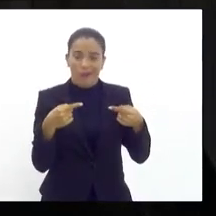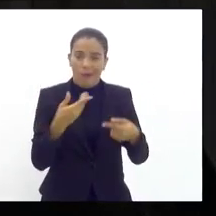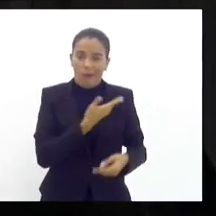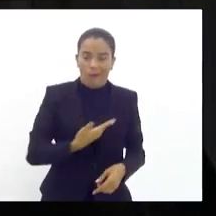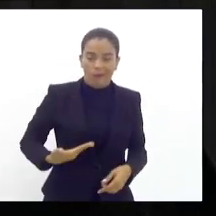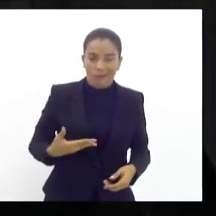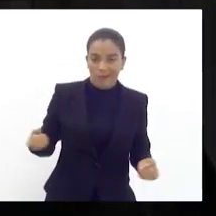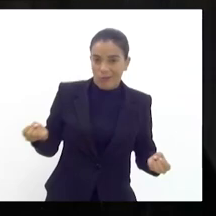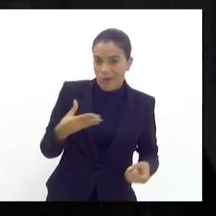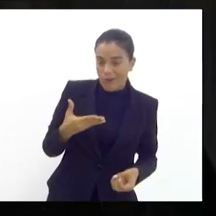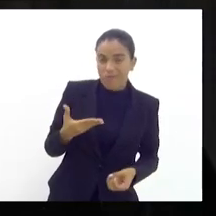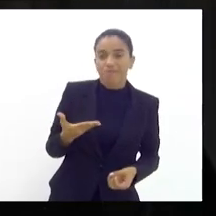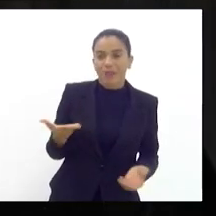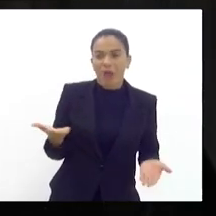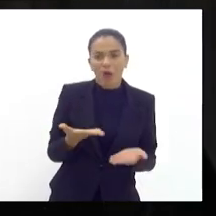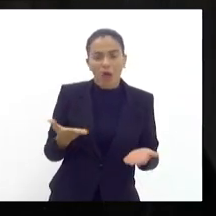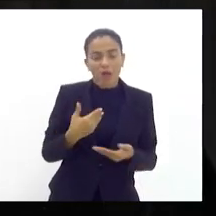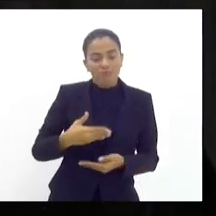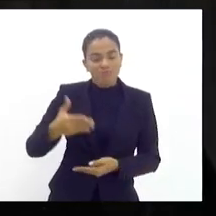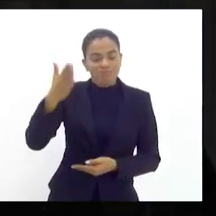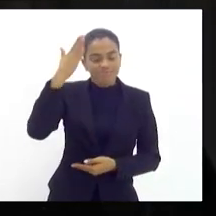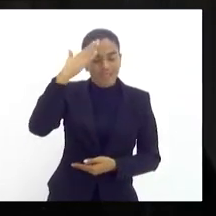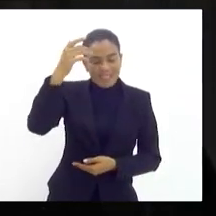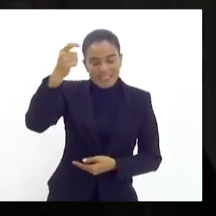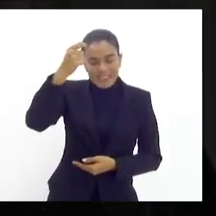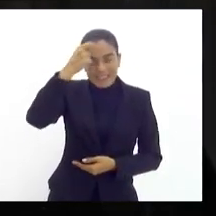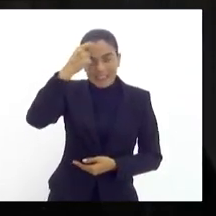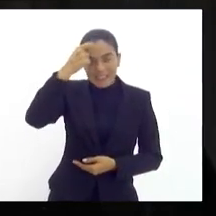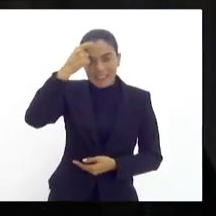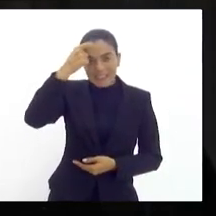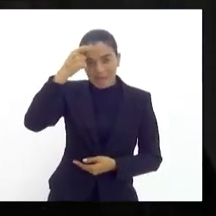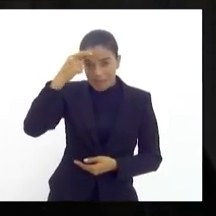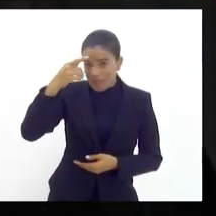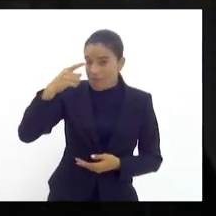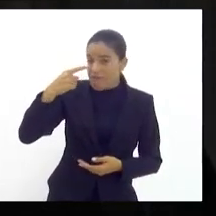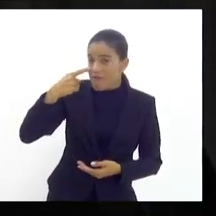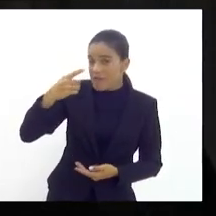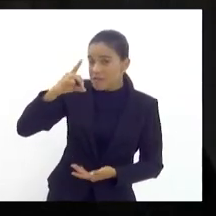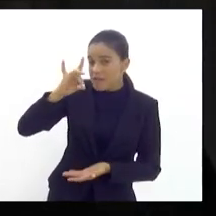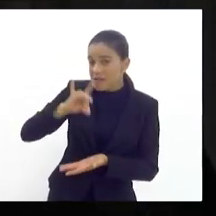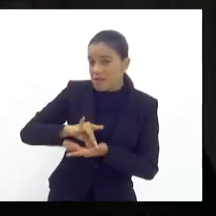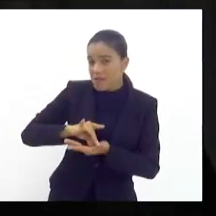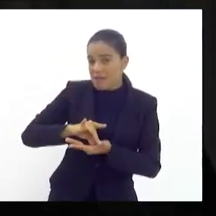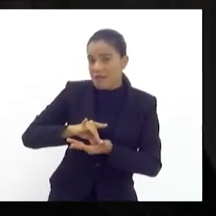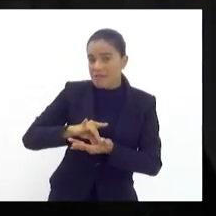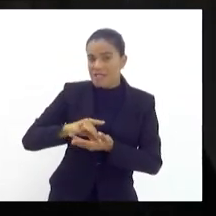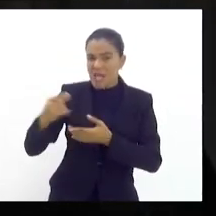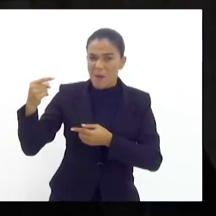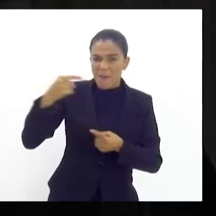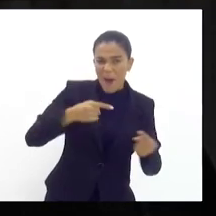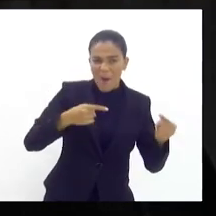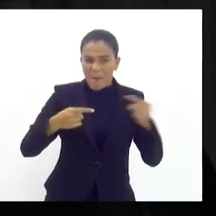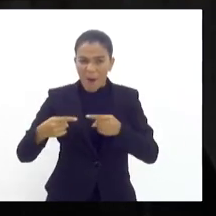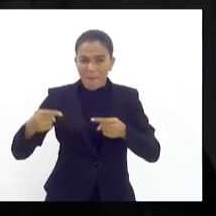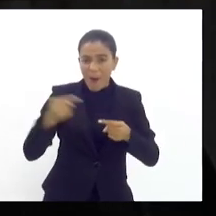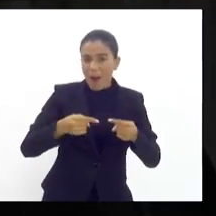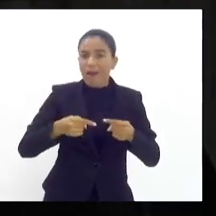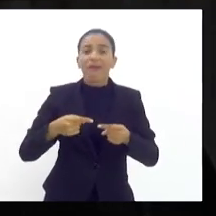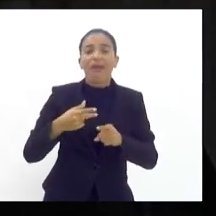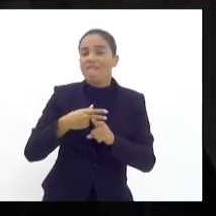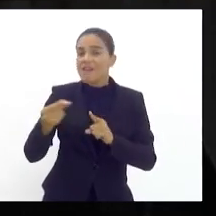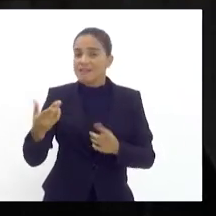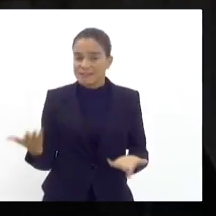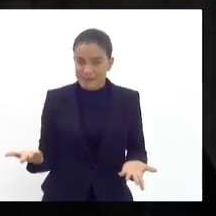aqui eu peço bote a mão na sua consciência e veja se realmente essa quebra de braço alguém vai sair